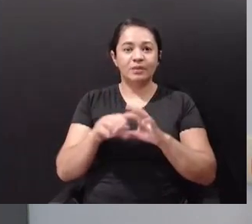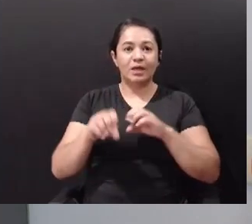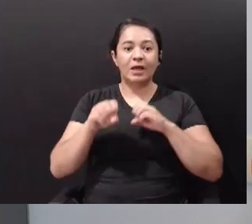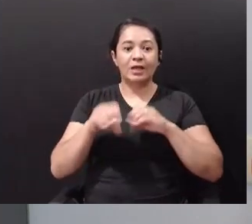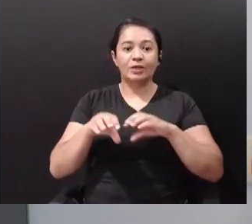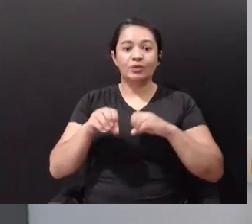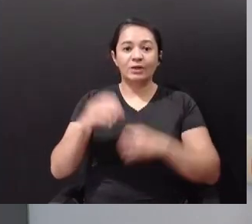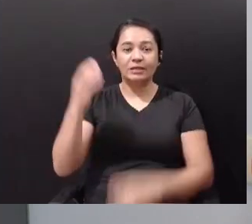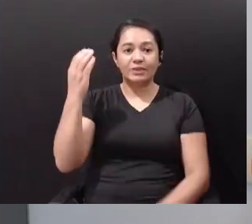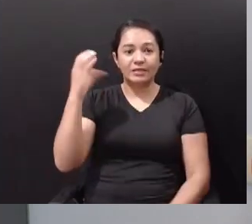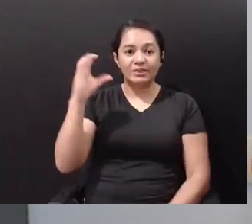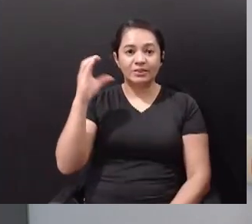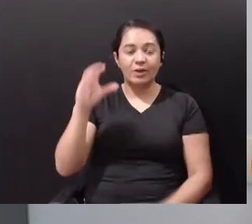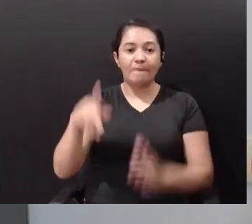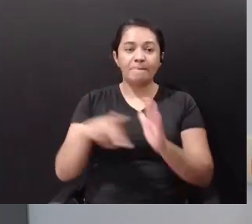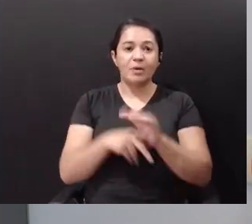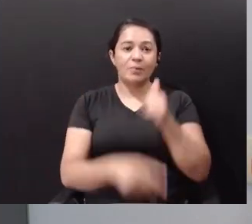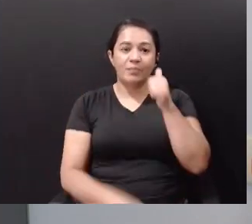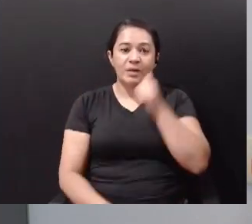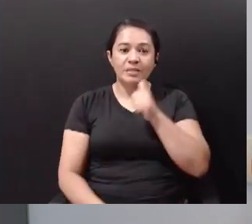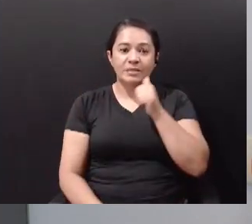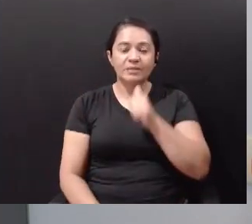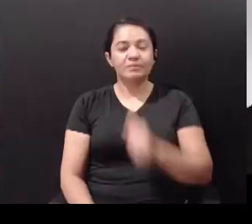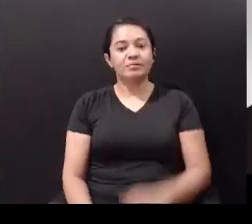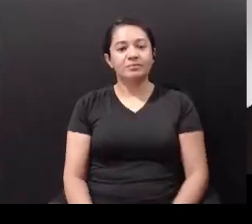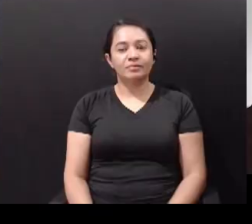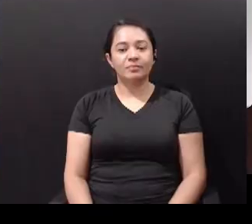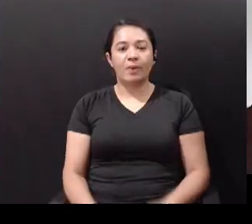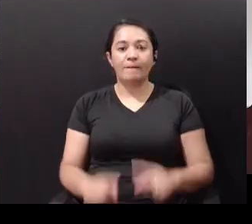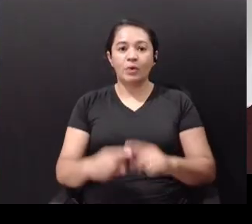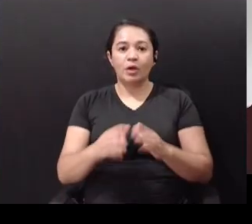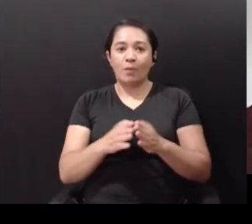meninas, uma coisa que para o período era revolucionária.